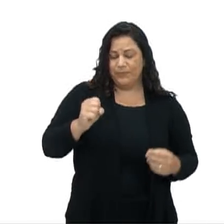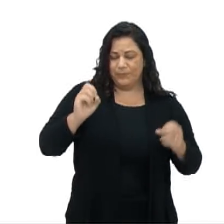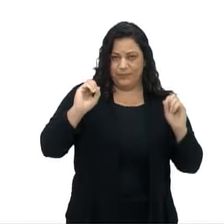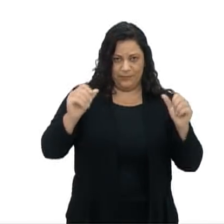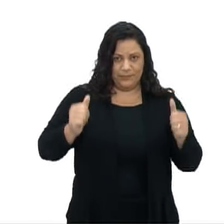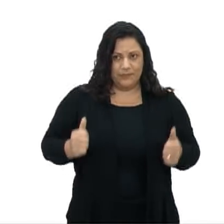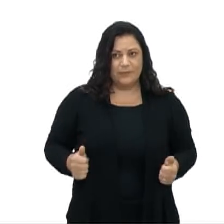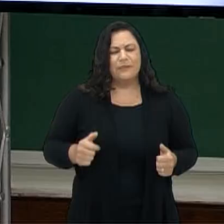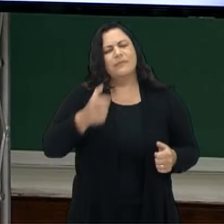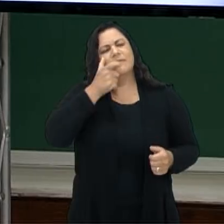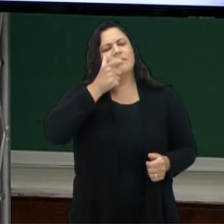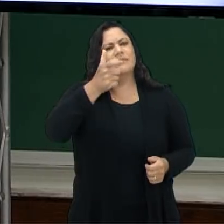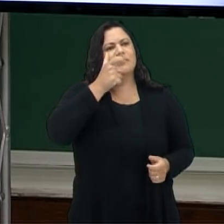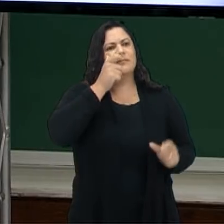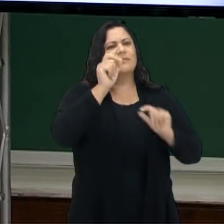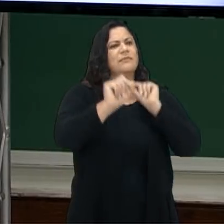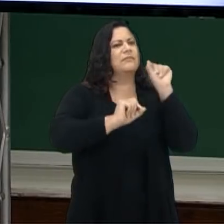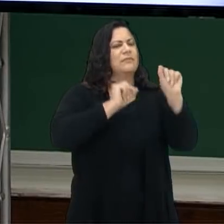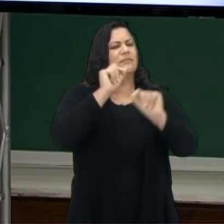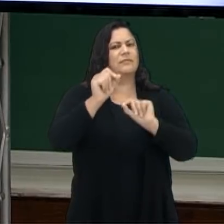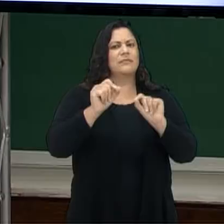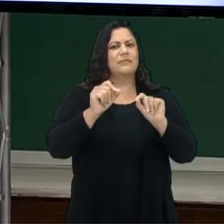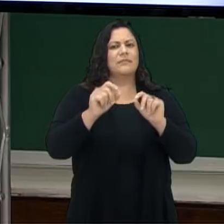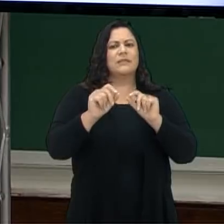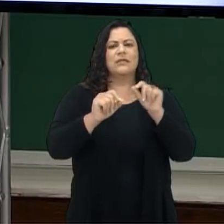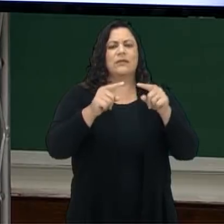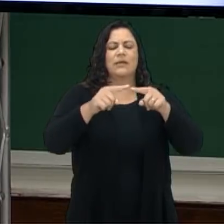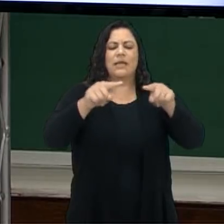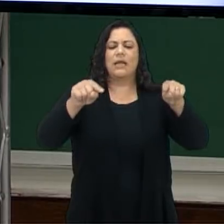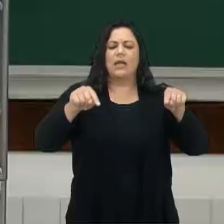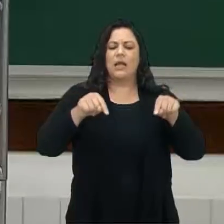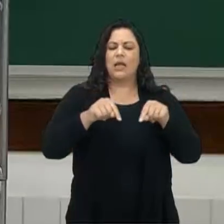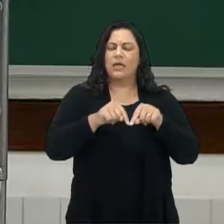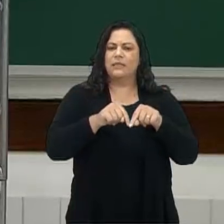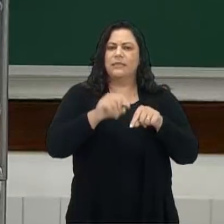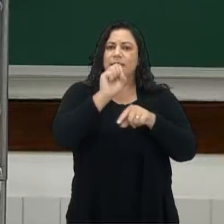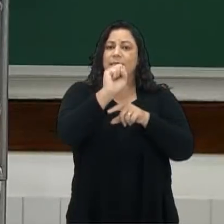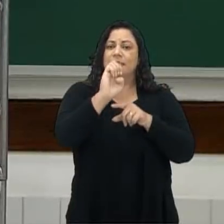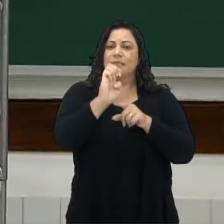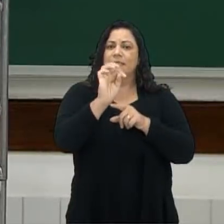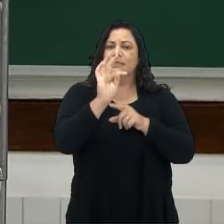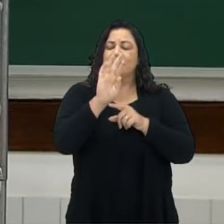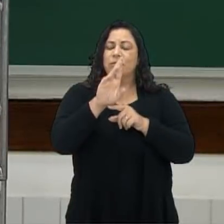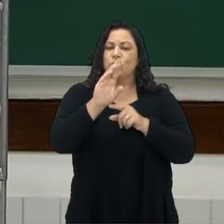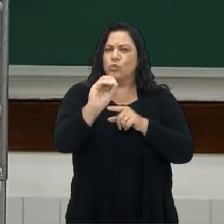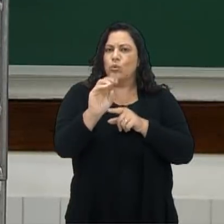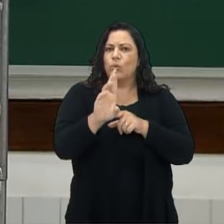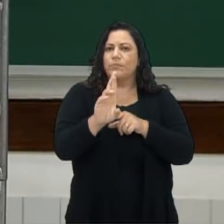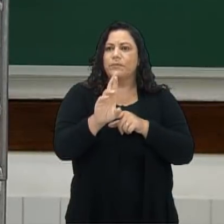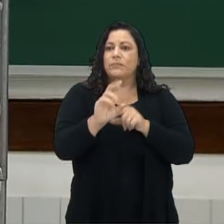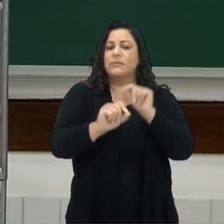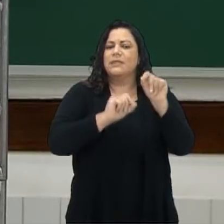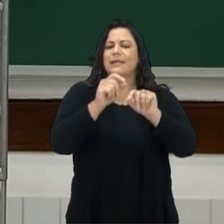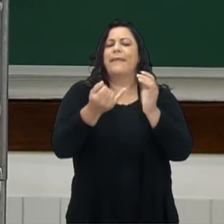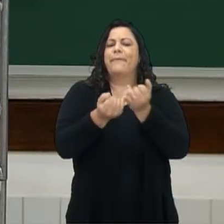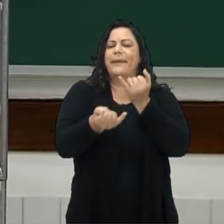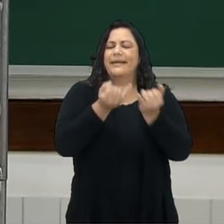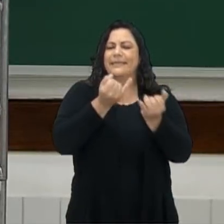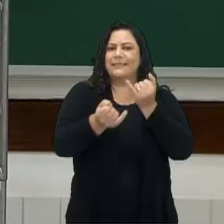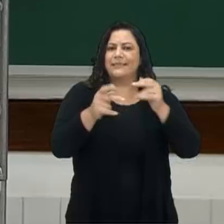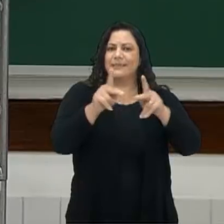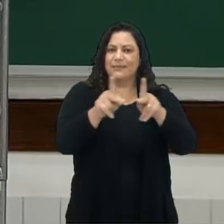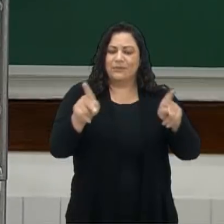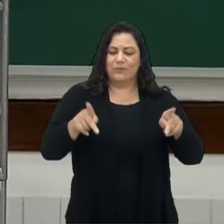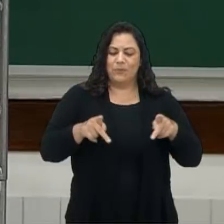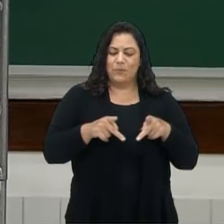interessar pra gente é esse gráfico aqui, que é o gráfico de setores, que muitas pessoas chamam de gráfico de pizza, tá? Mas é chamado